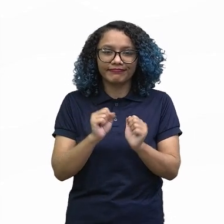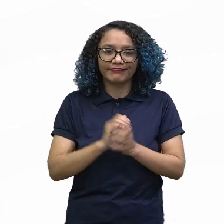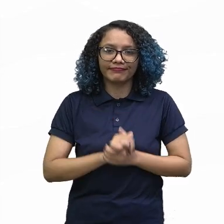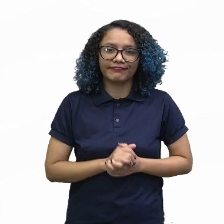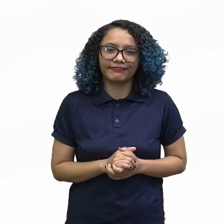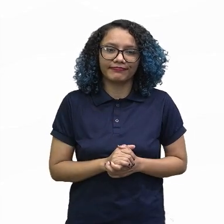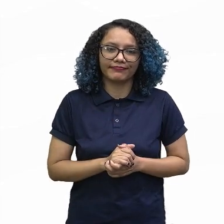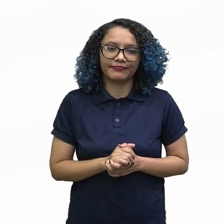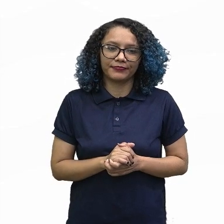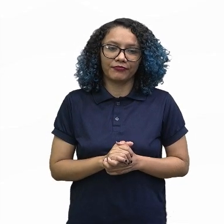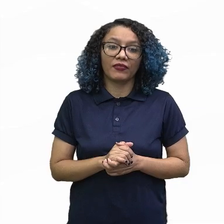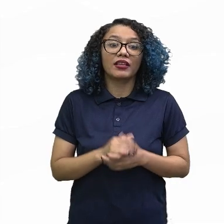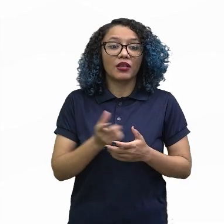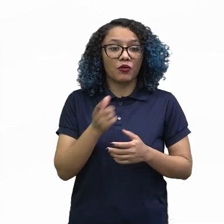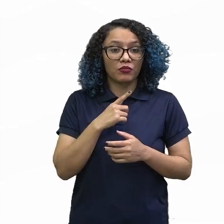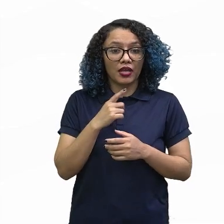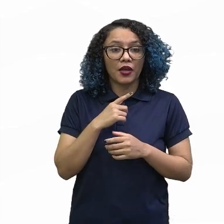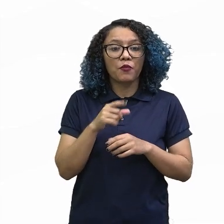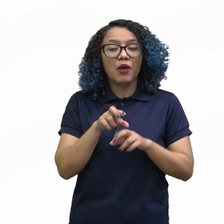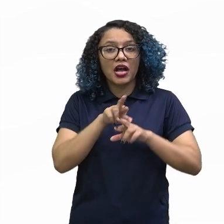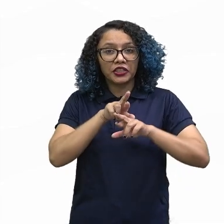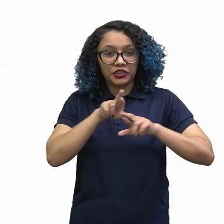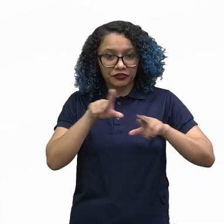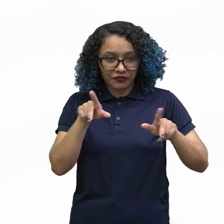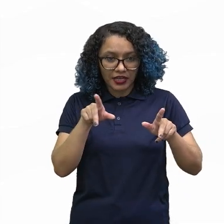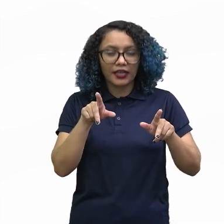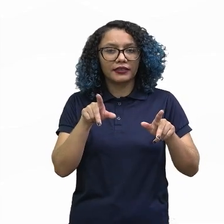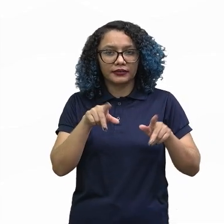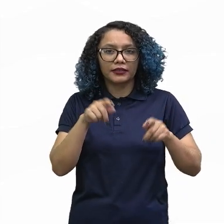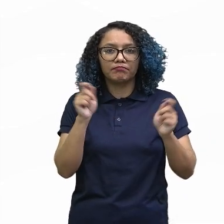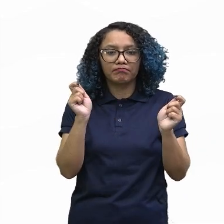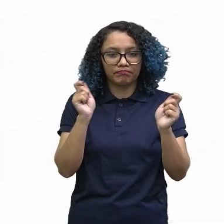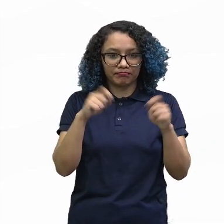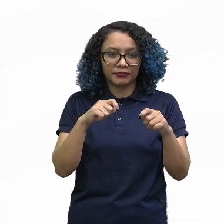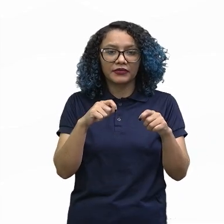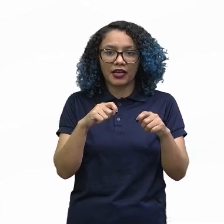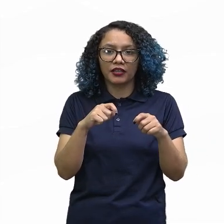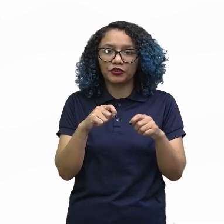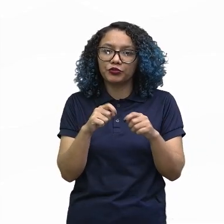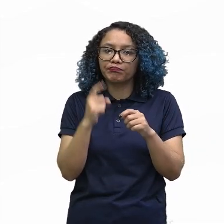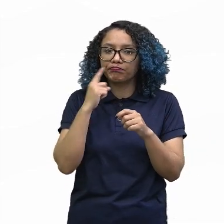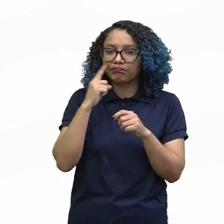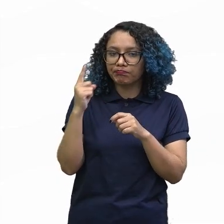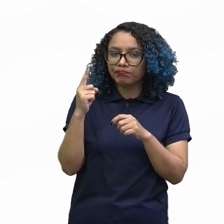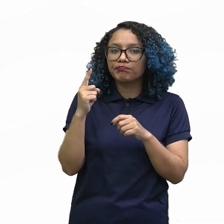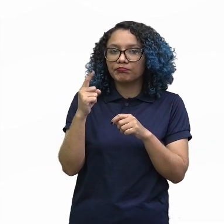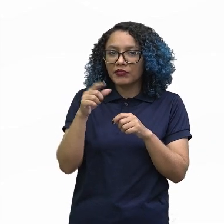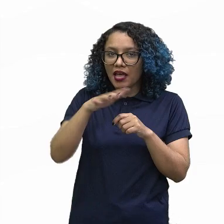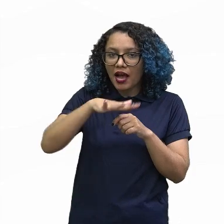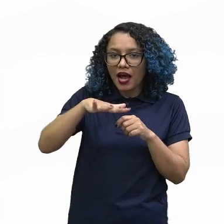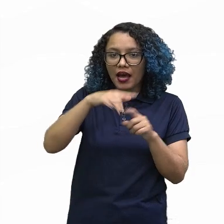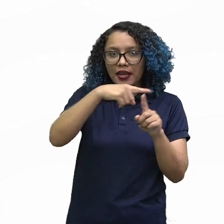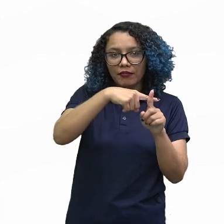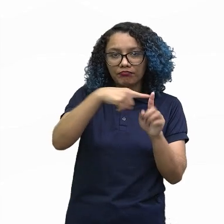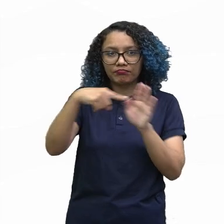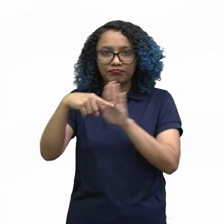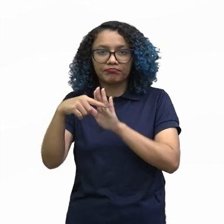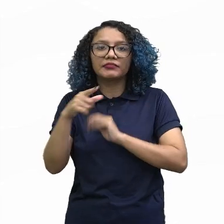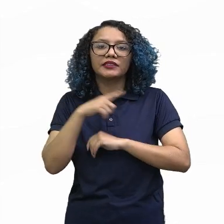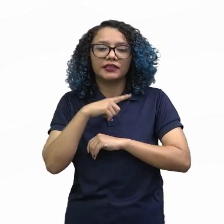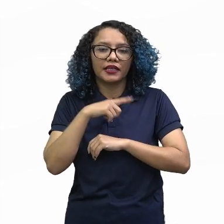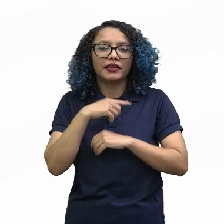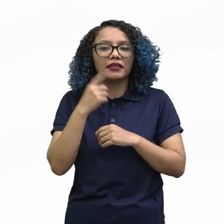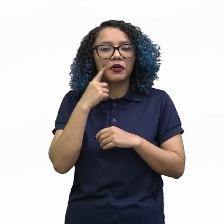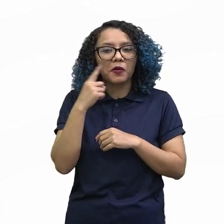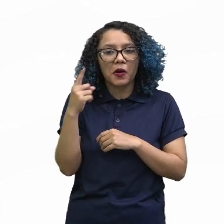mantendo uma diferença de potencial entre os seus terminais. Logo, quando eu tenho aí esse